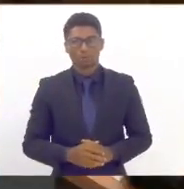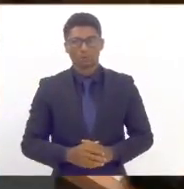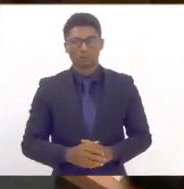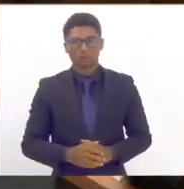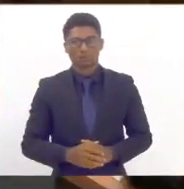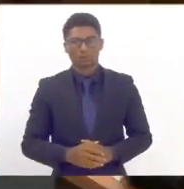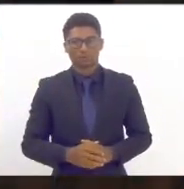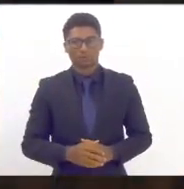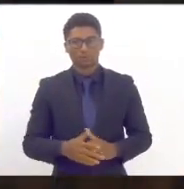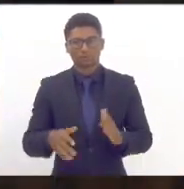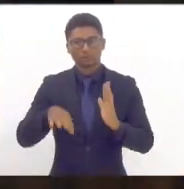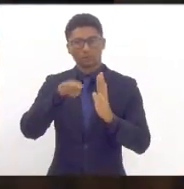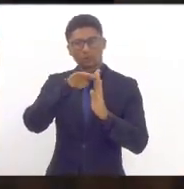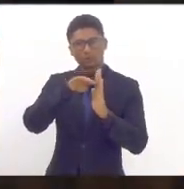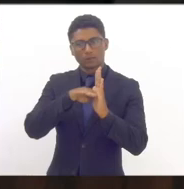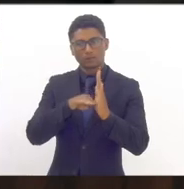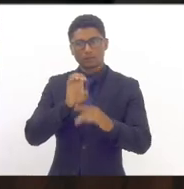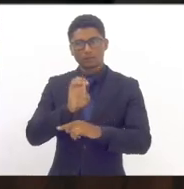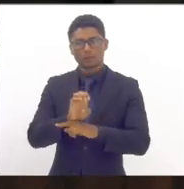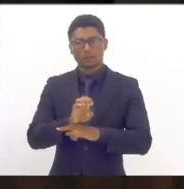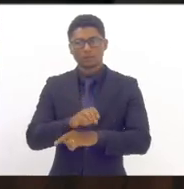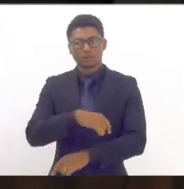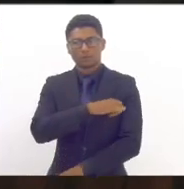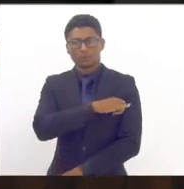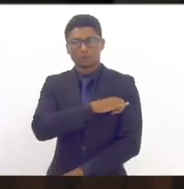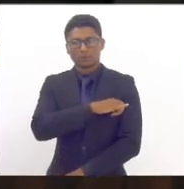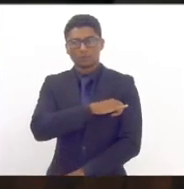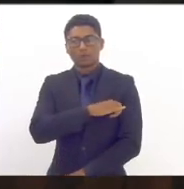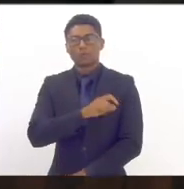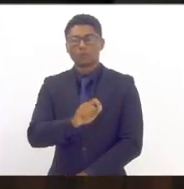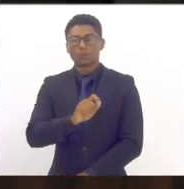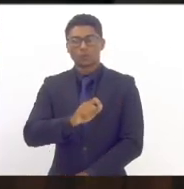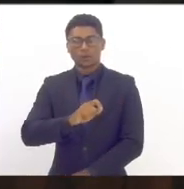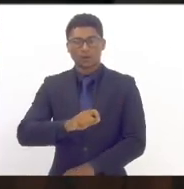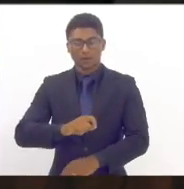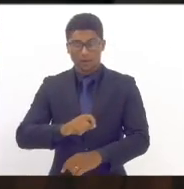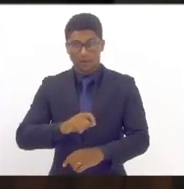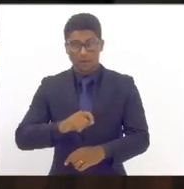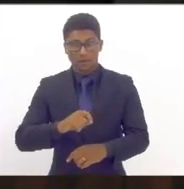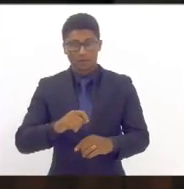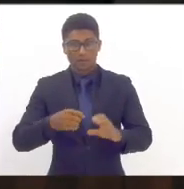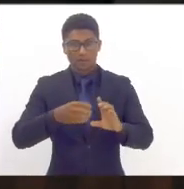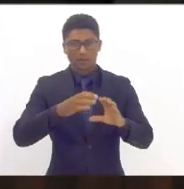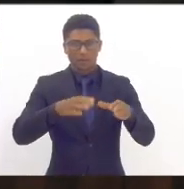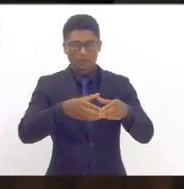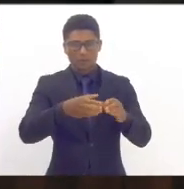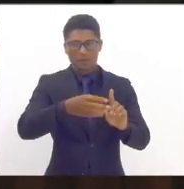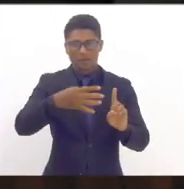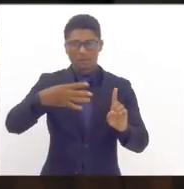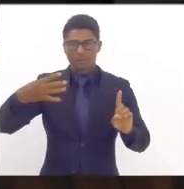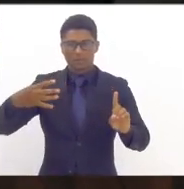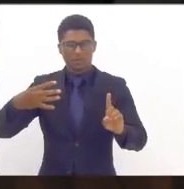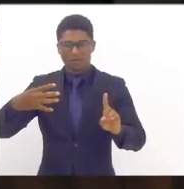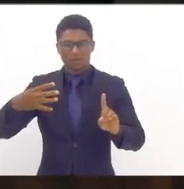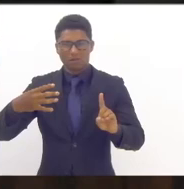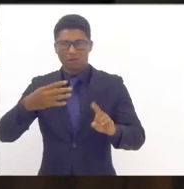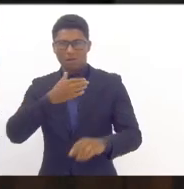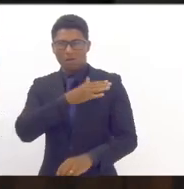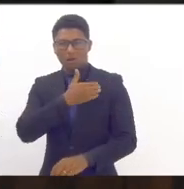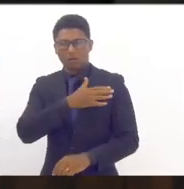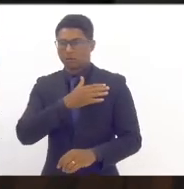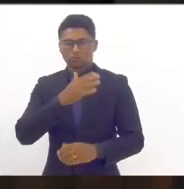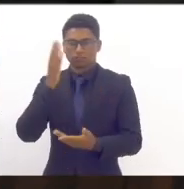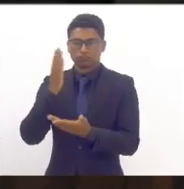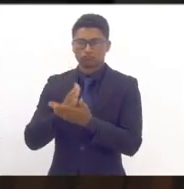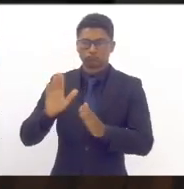O programa estadual Rio Sem LGBTfobia parabeniza o jornalista Pedro Figueiredo por receber a medalha Tiradentes e por todo o